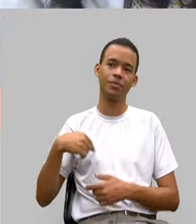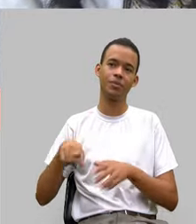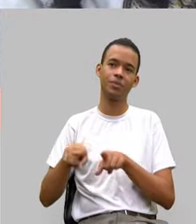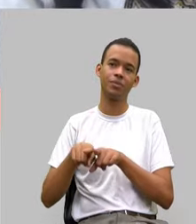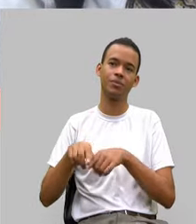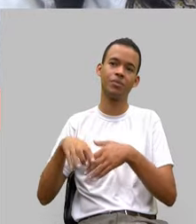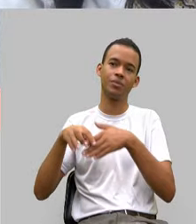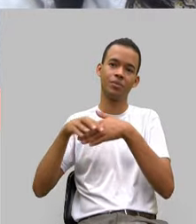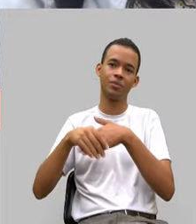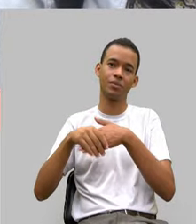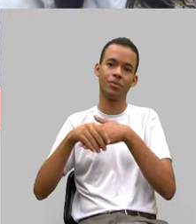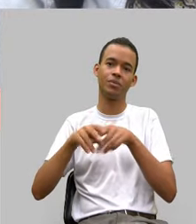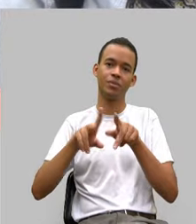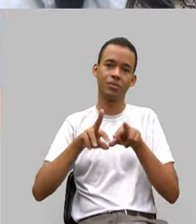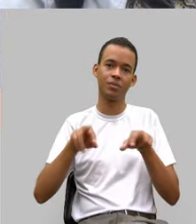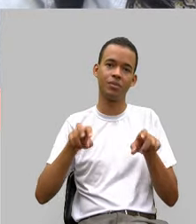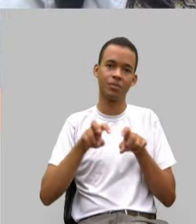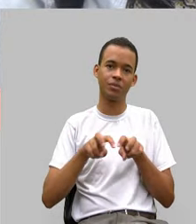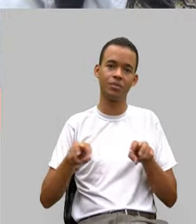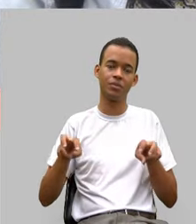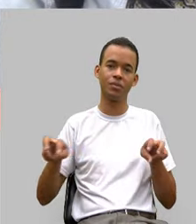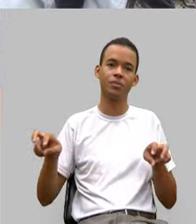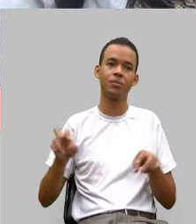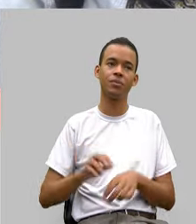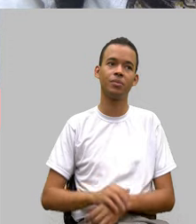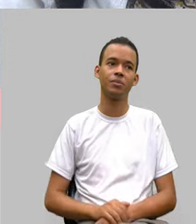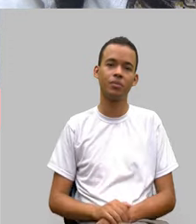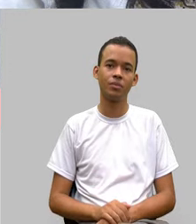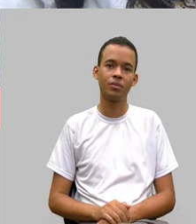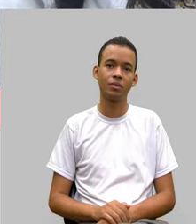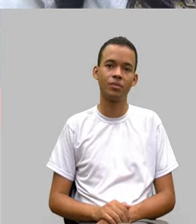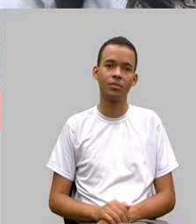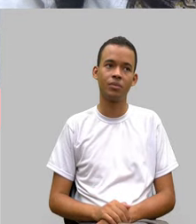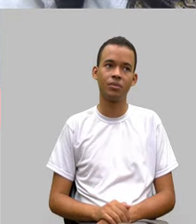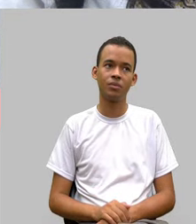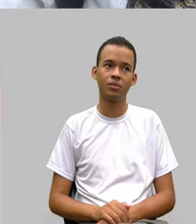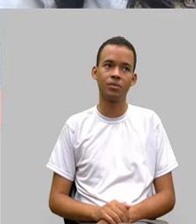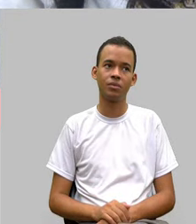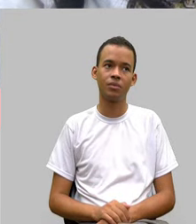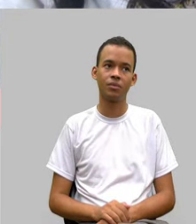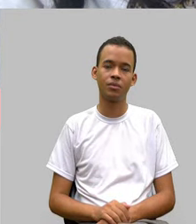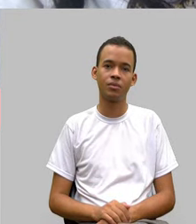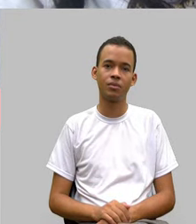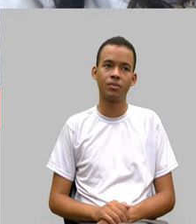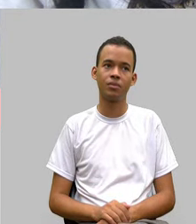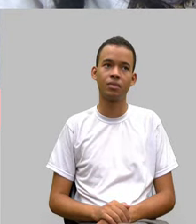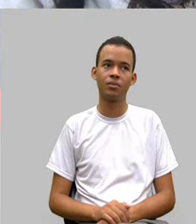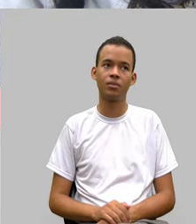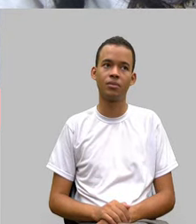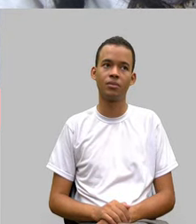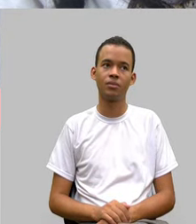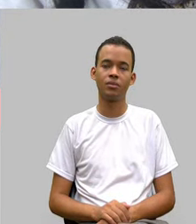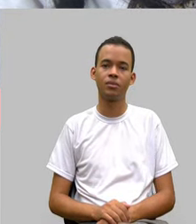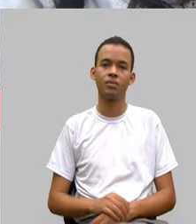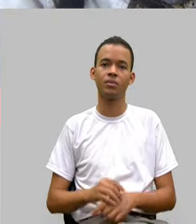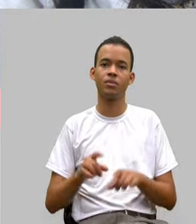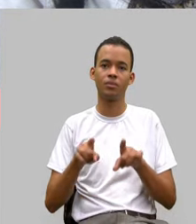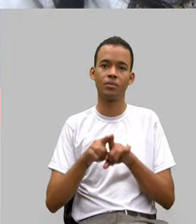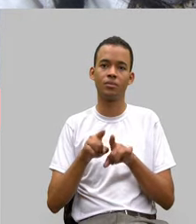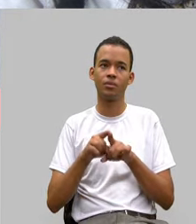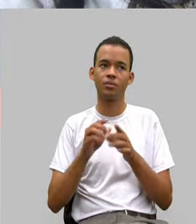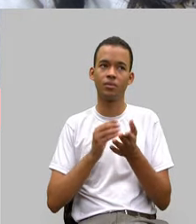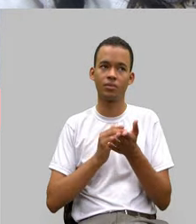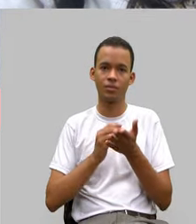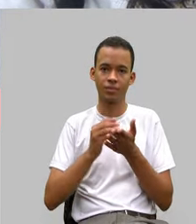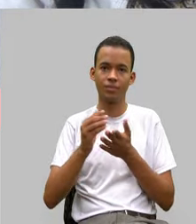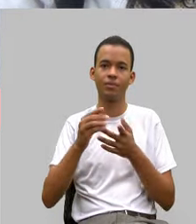membros da mesa eh esse debate ess é siglo de debate numa discussão